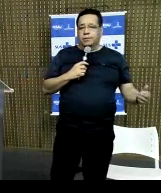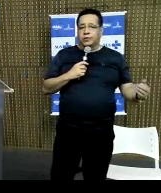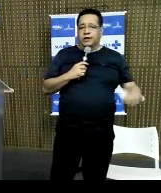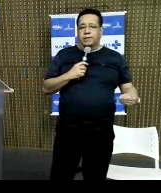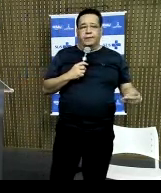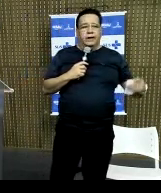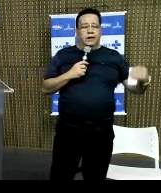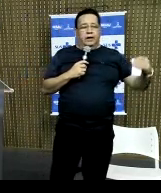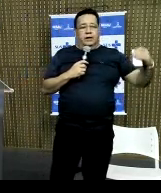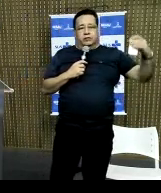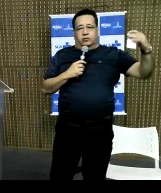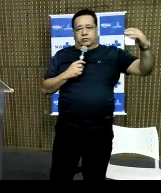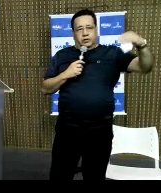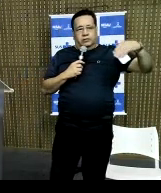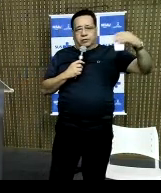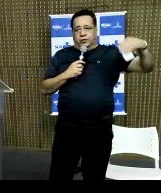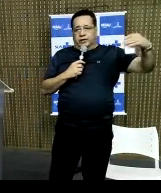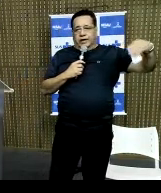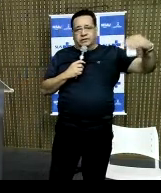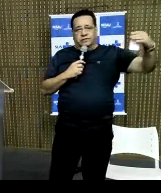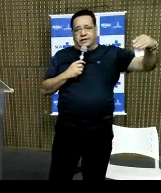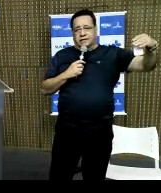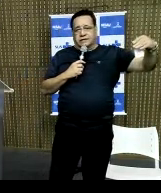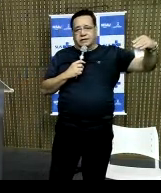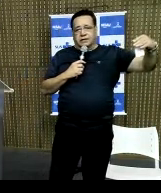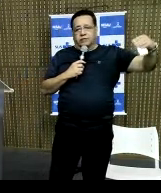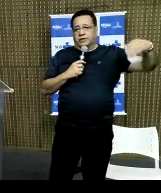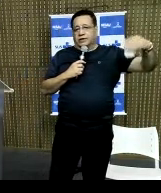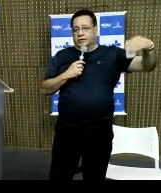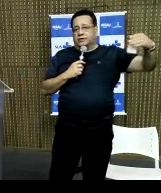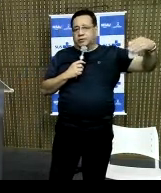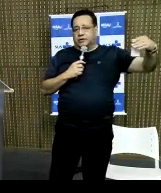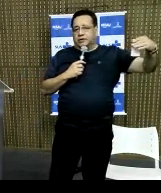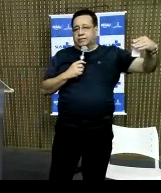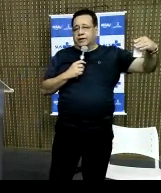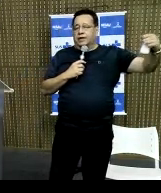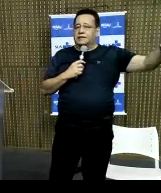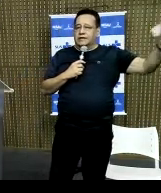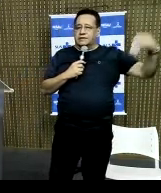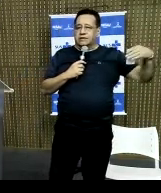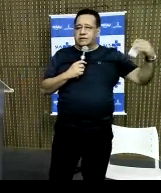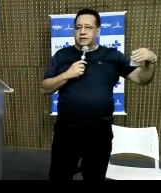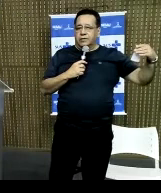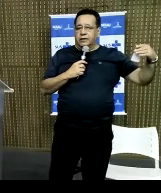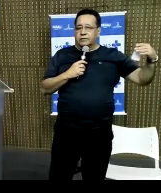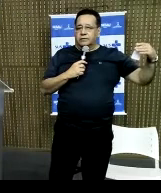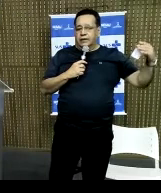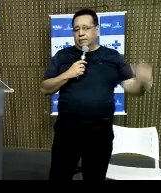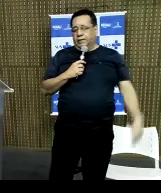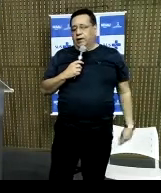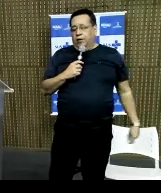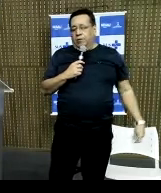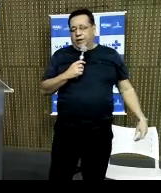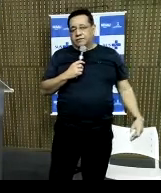UPA. Por quê? Estão dando prioridade, às vezes, com atendimento espontâneo e esquecendo os agendamentos,